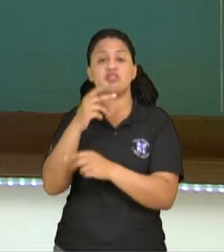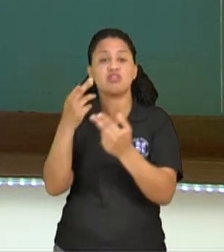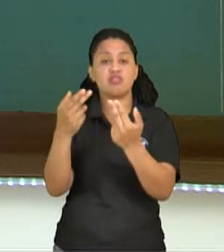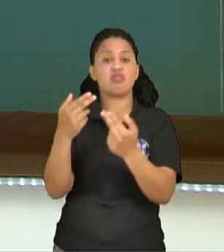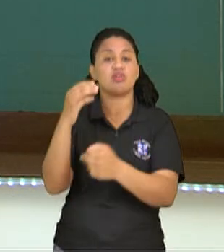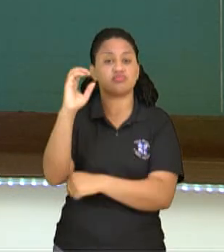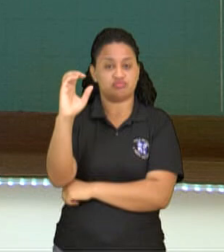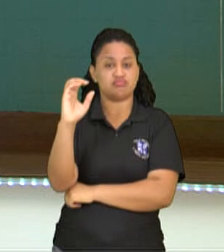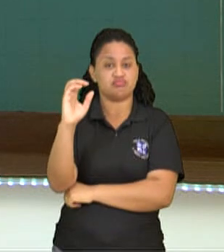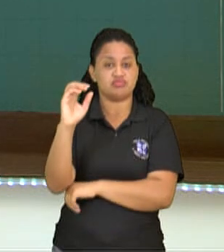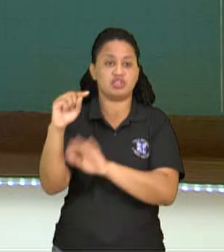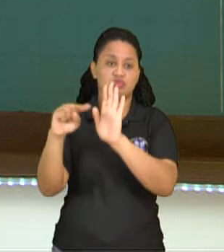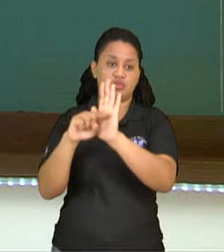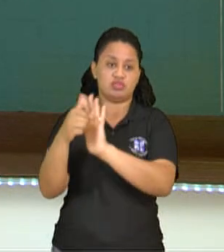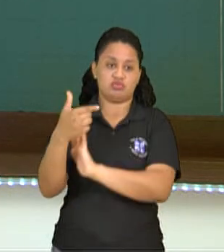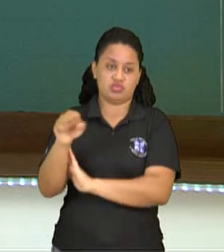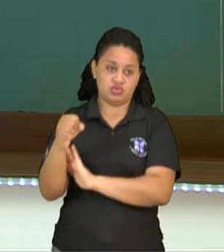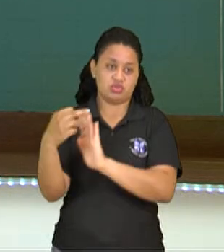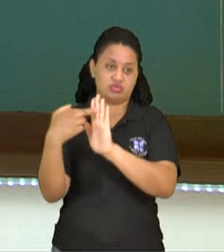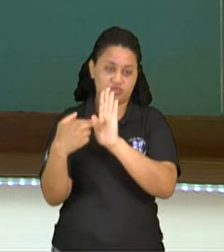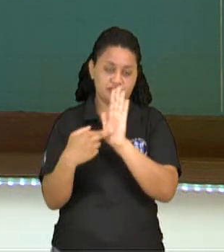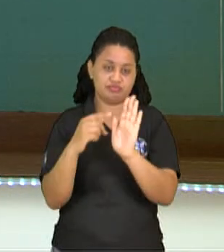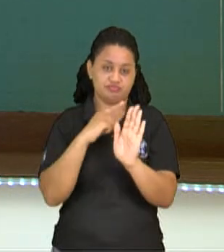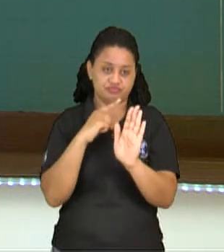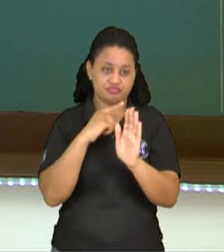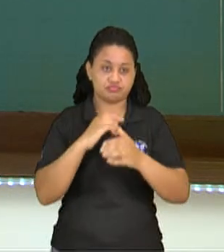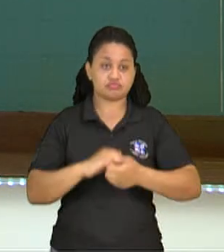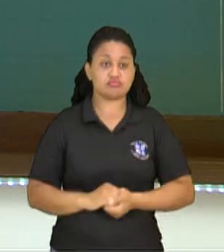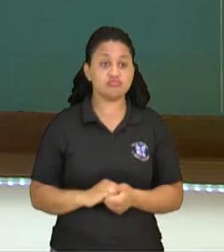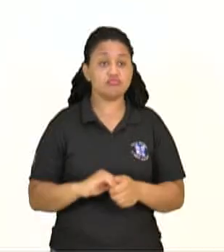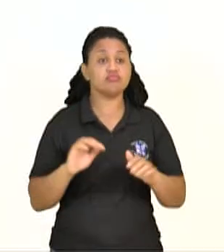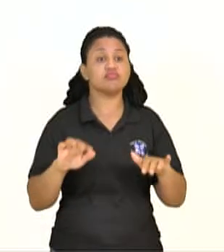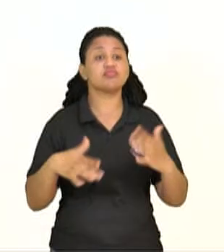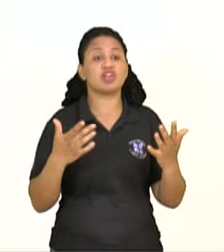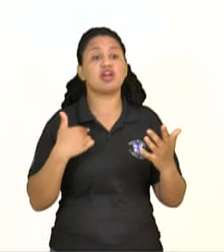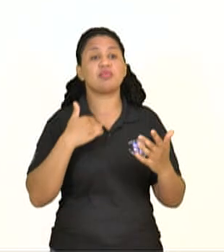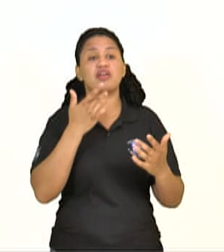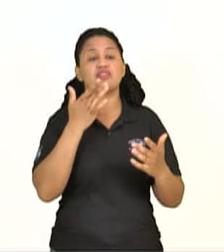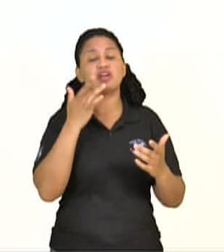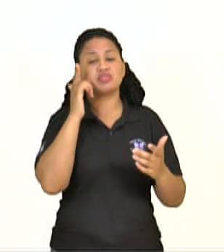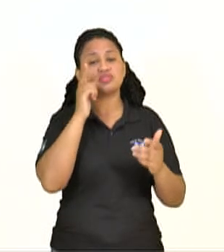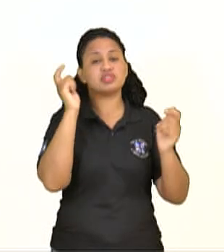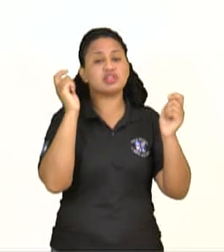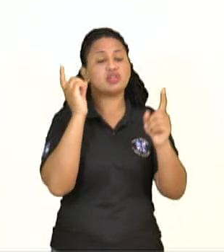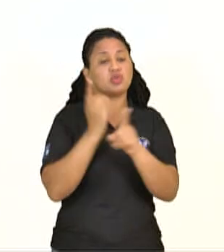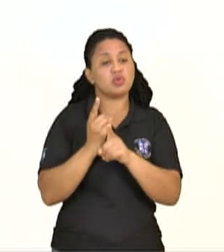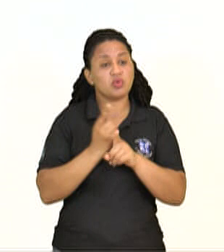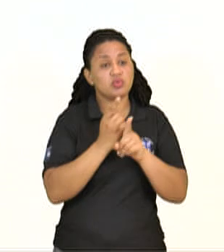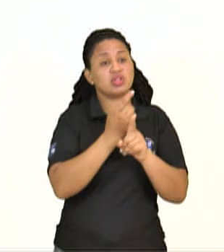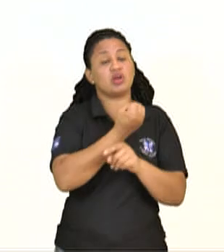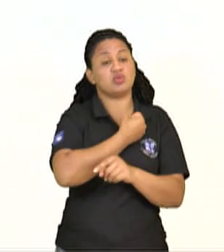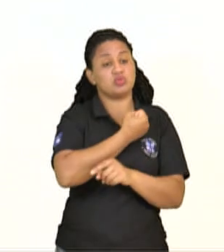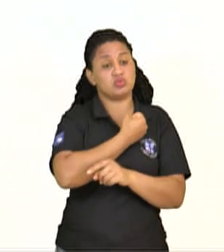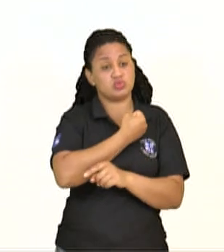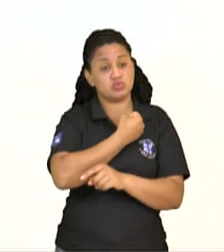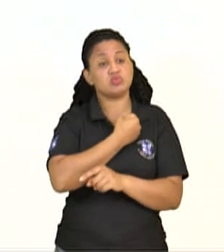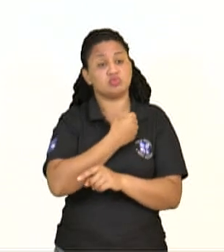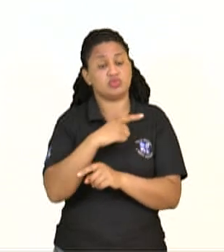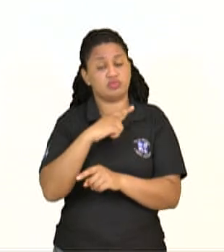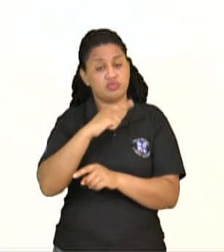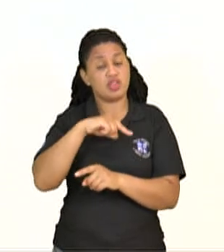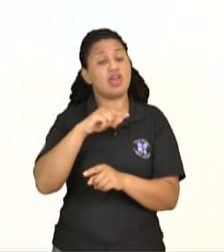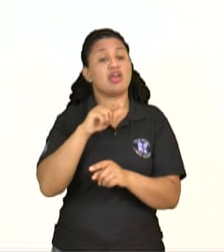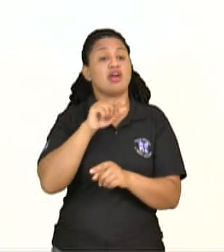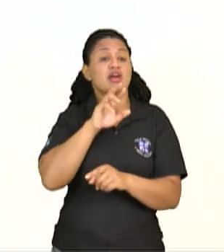uma regrinha aí que a gente pode estar utilizando, tá joia? Então, é mais fácil descobrir quais são os números inteiros, né, cujo produto